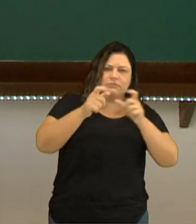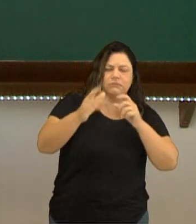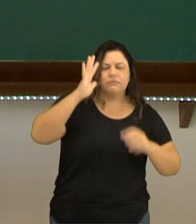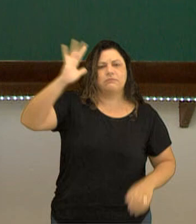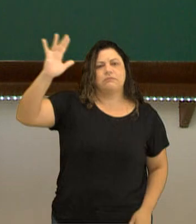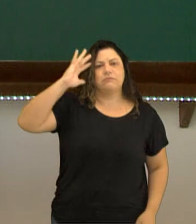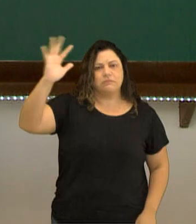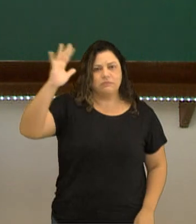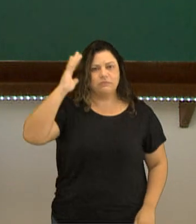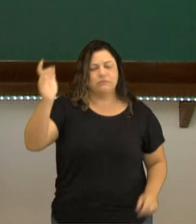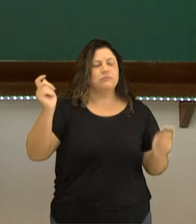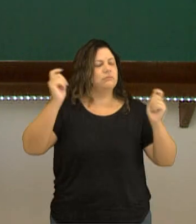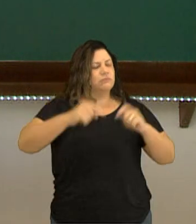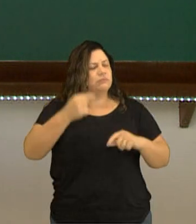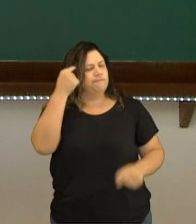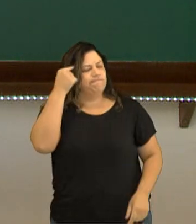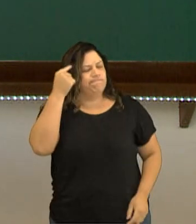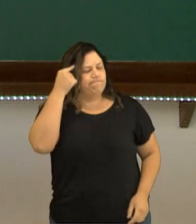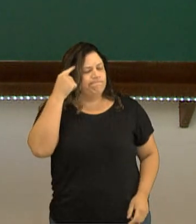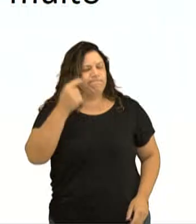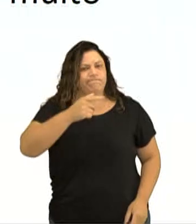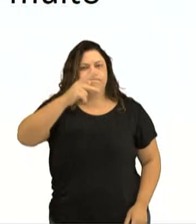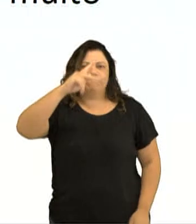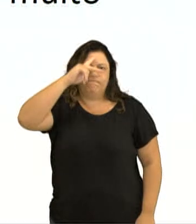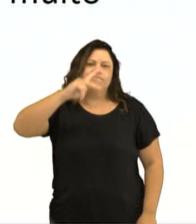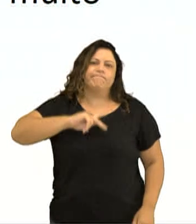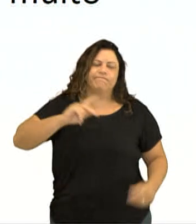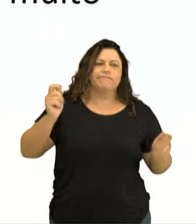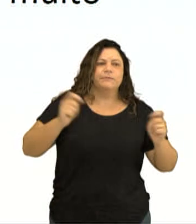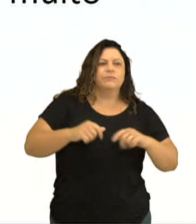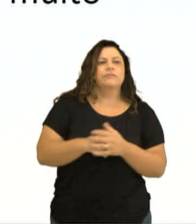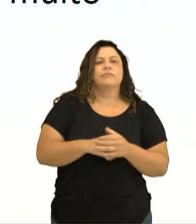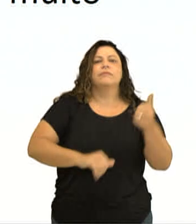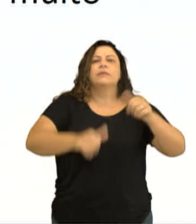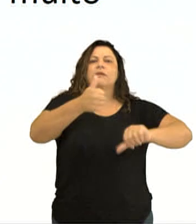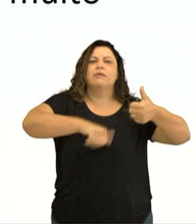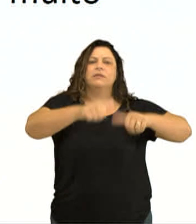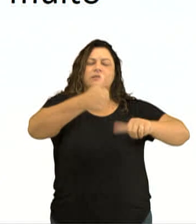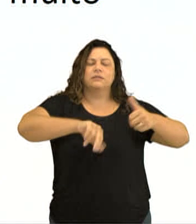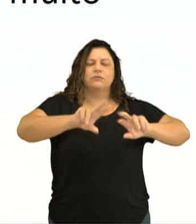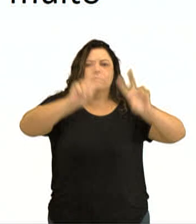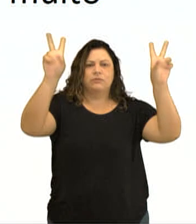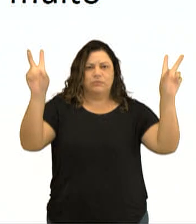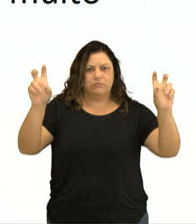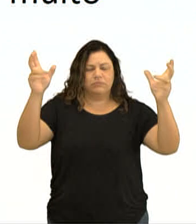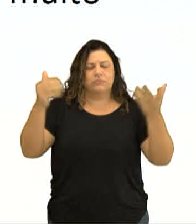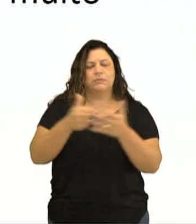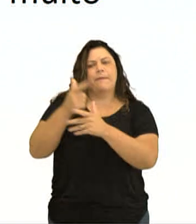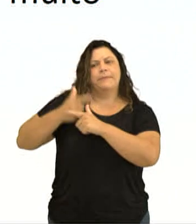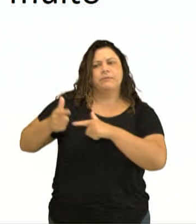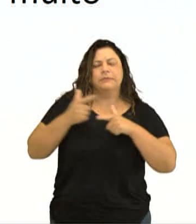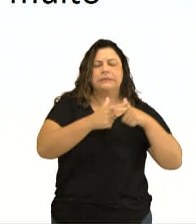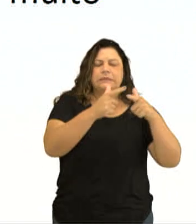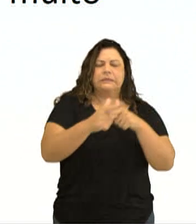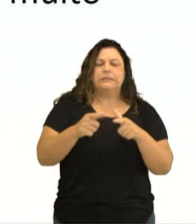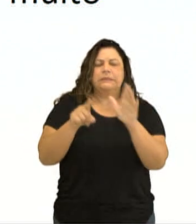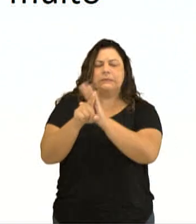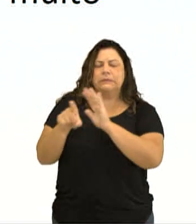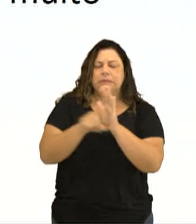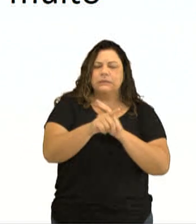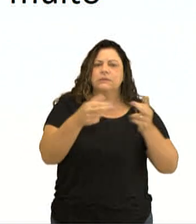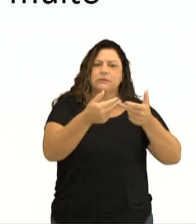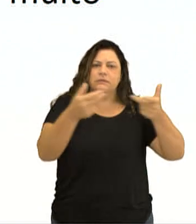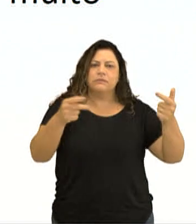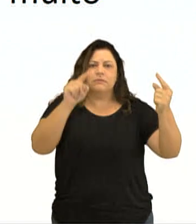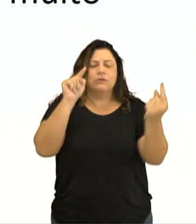e impressões pessoais, realizando uma avaliação sobre determinado tema. Problematiza algumas questões sobre